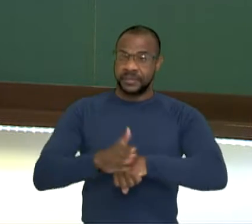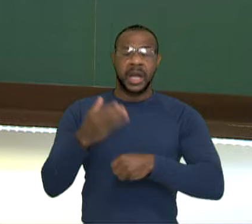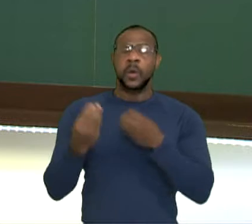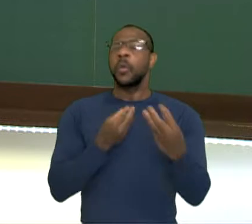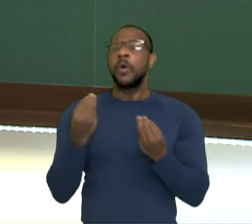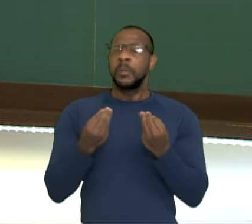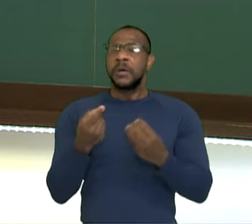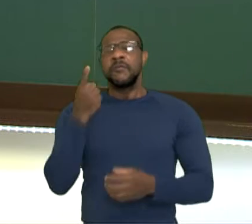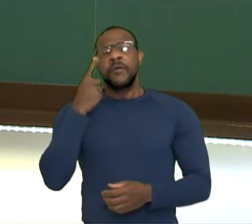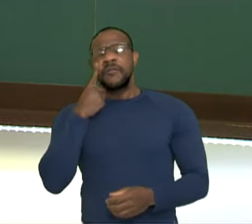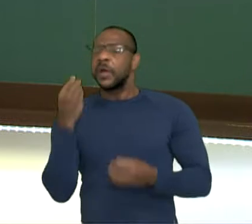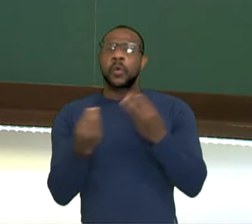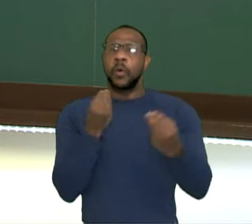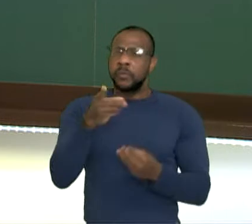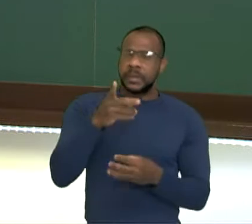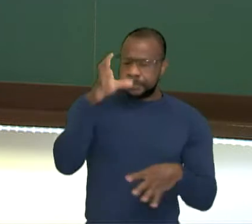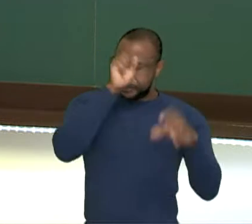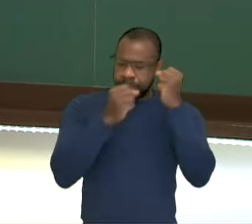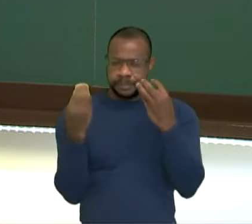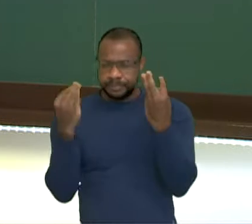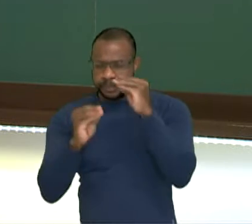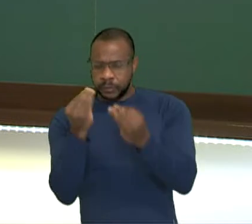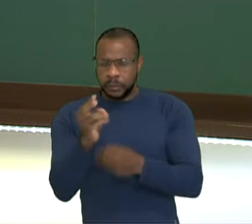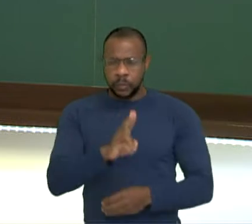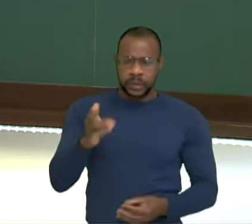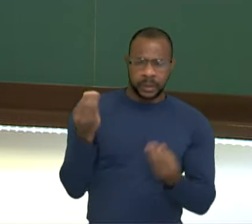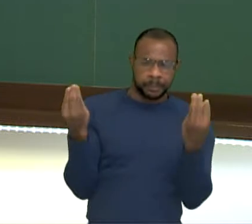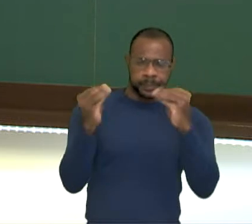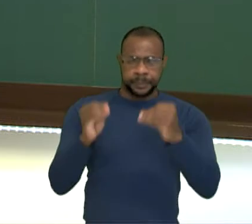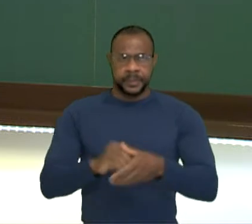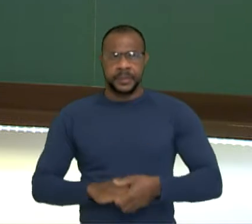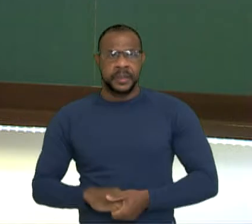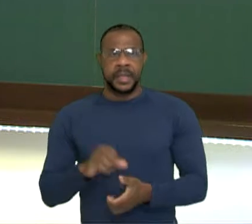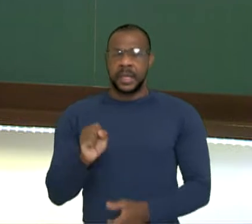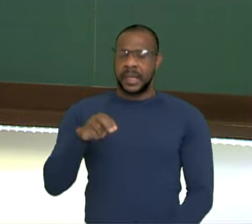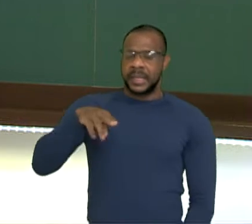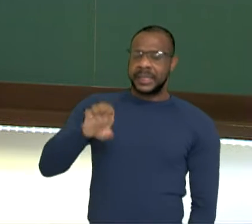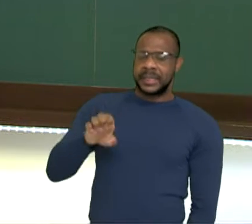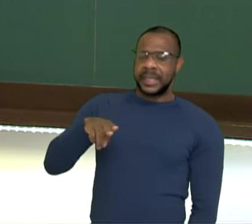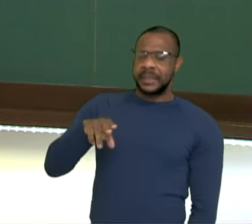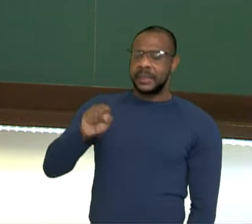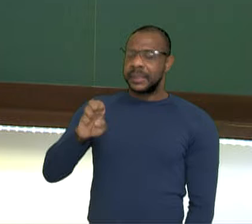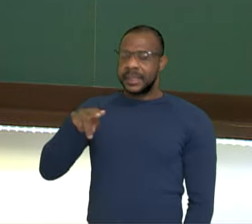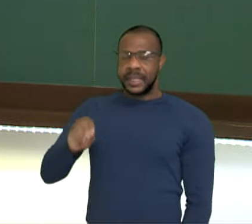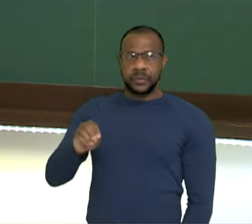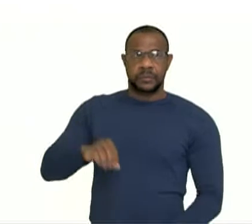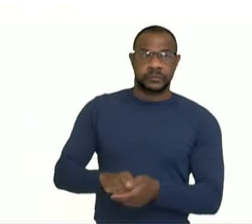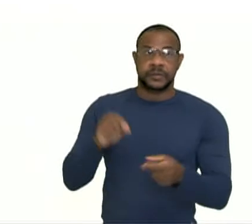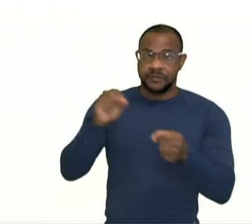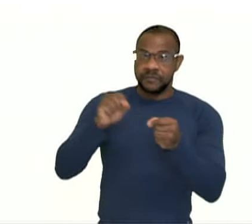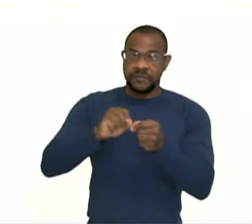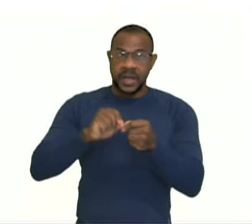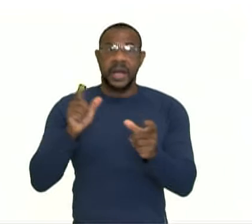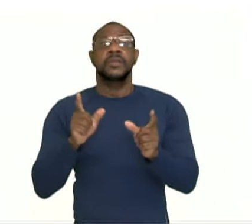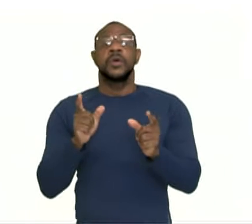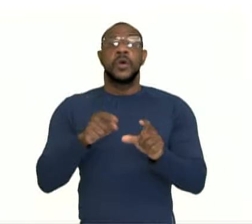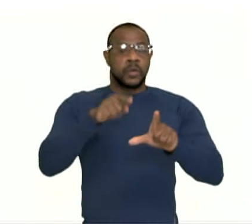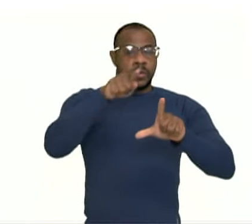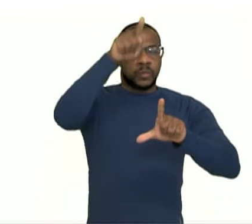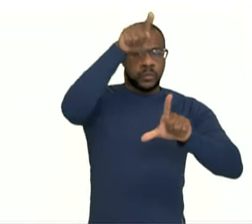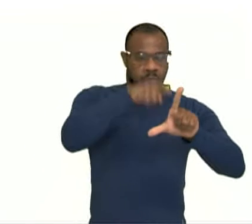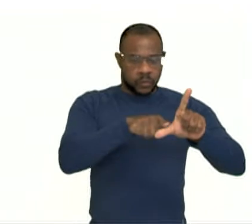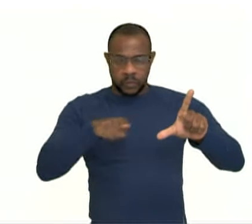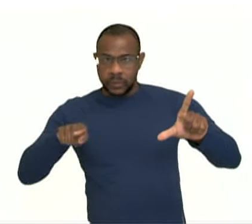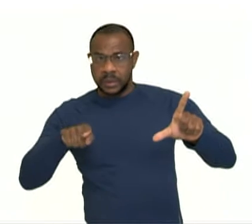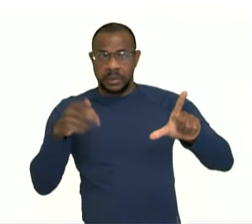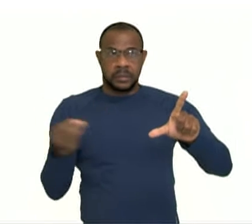tá? Para ver, então, essa aplicabilidade aí da função seno. Então, construa e analise os gráficos da